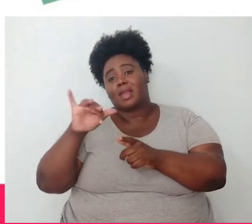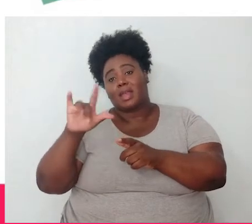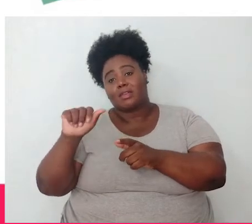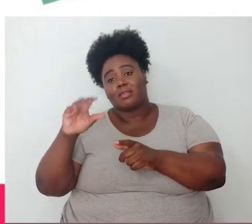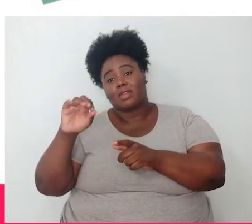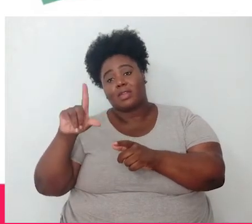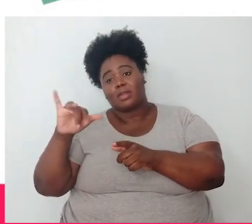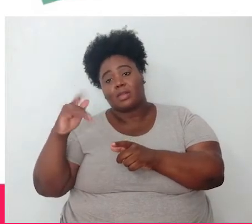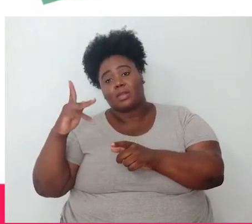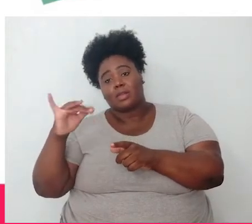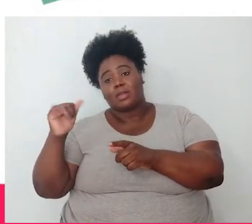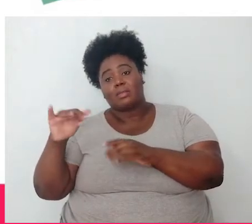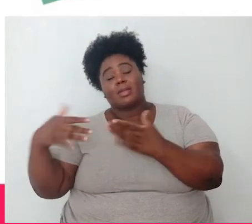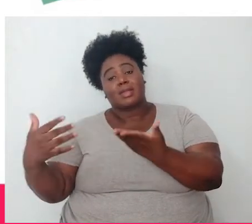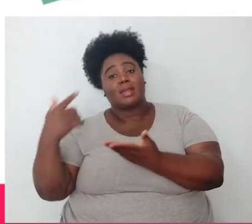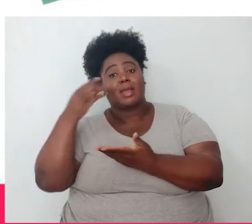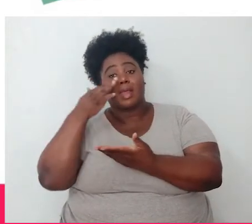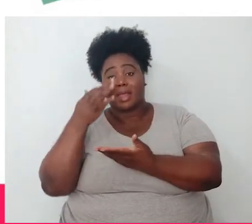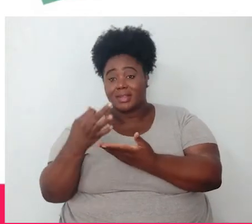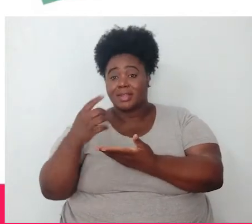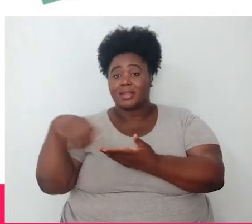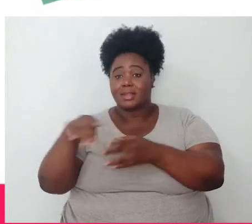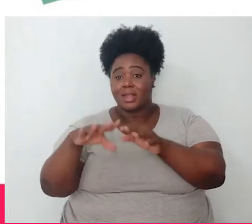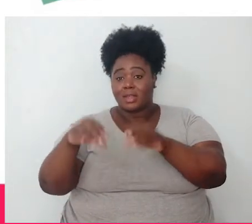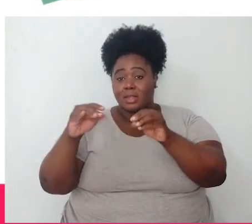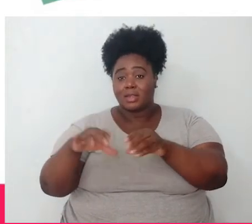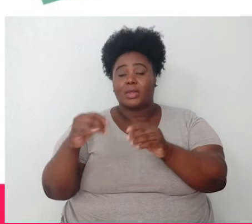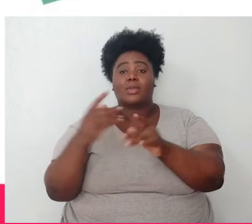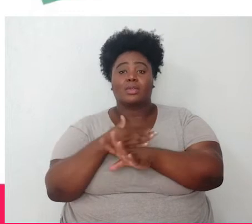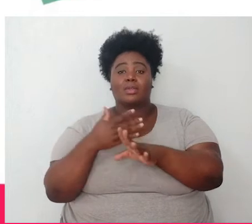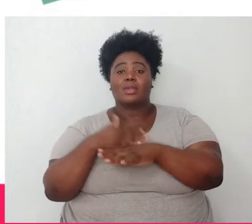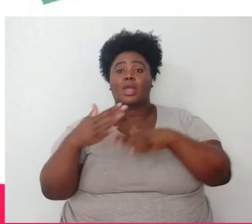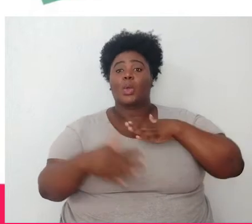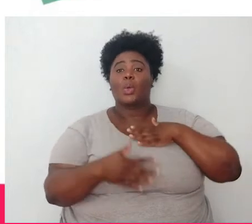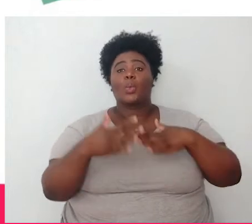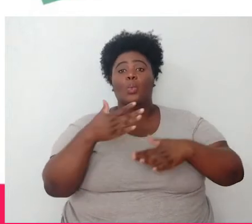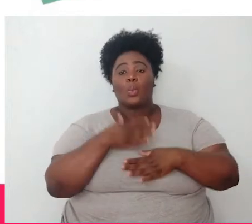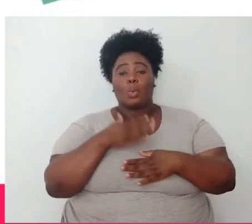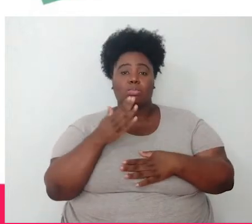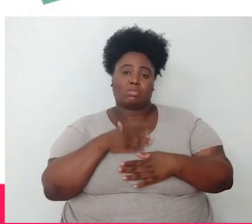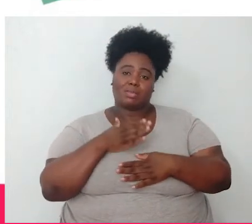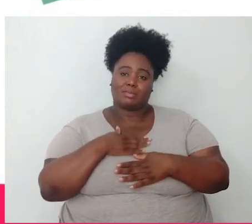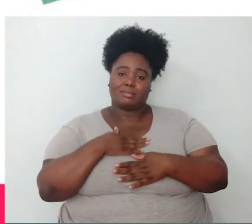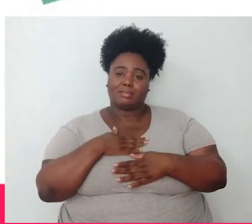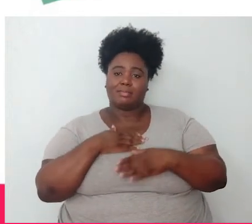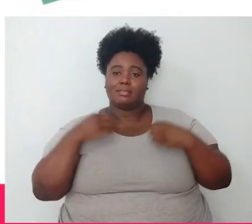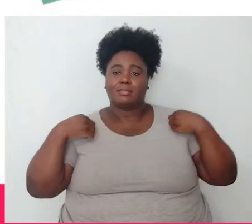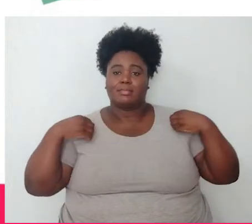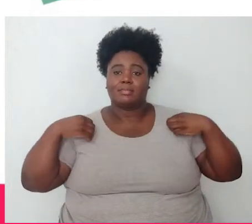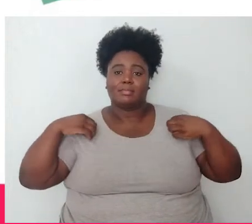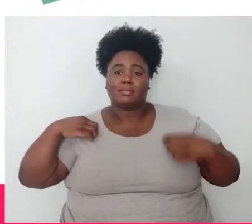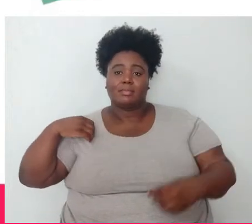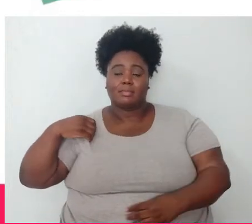Olímpica. Então, é pensar realmente questões do território da cidade e um corpo como o meu, no